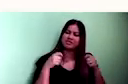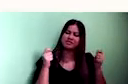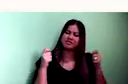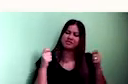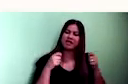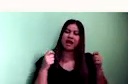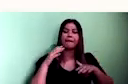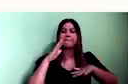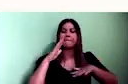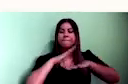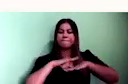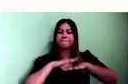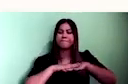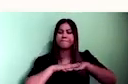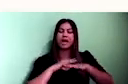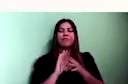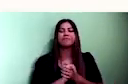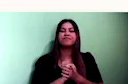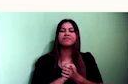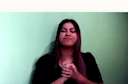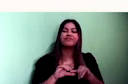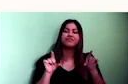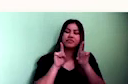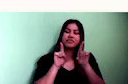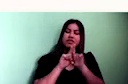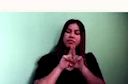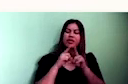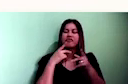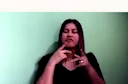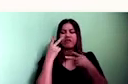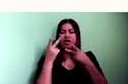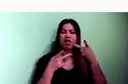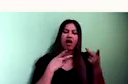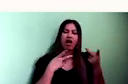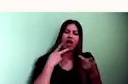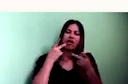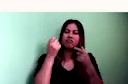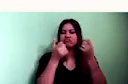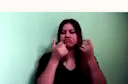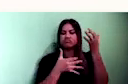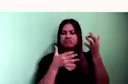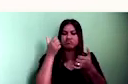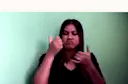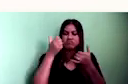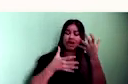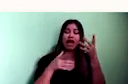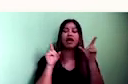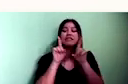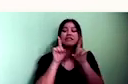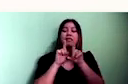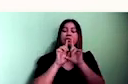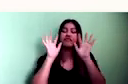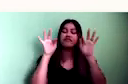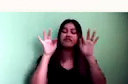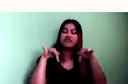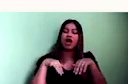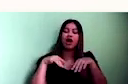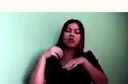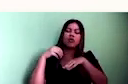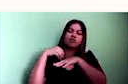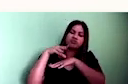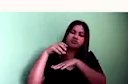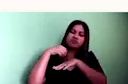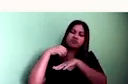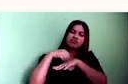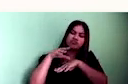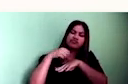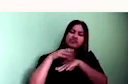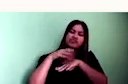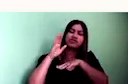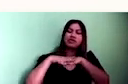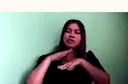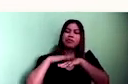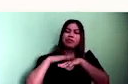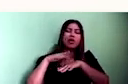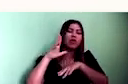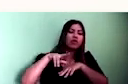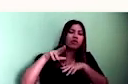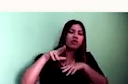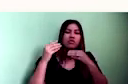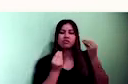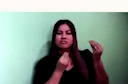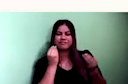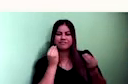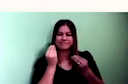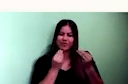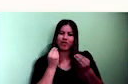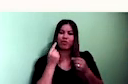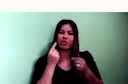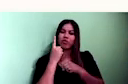e vou falar de algumas delas, e no final algumas dicas como vocês podem usar nesse período que a gente está em isolamento ainda, né? Mais de